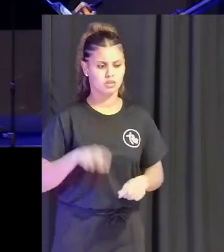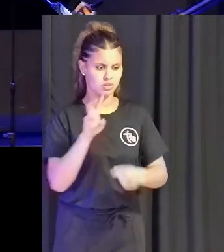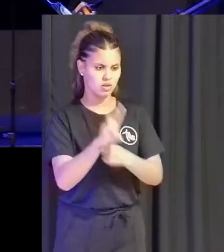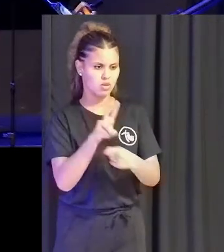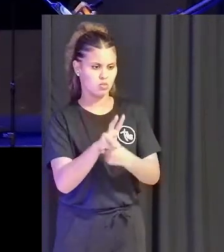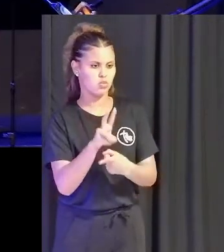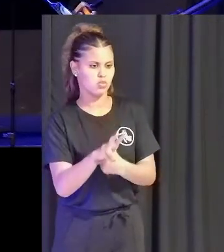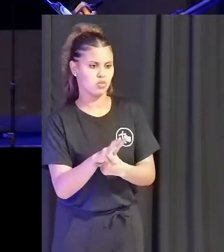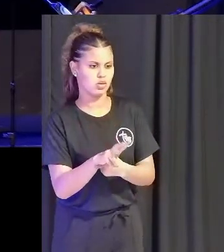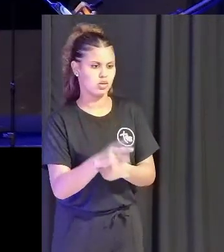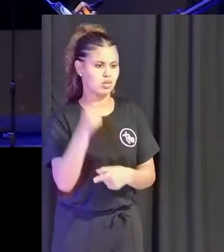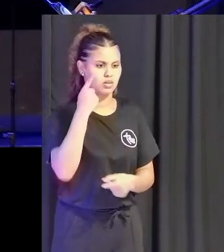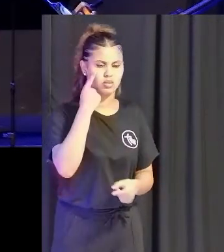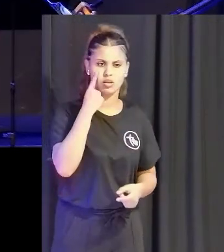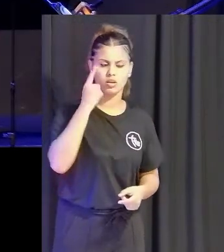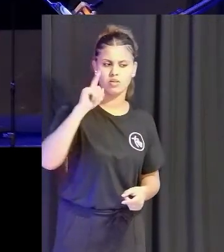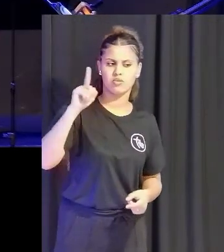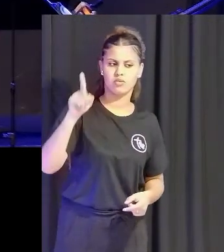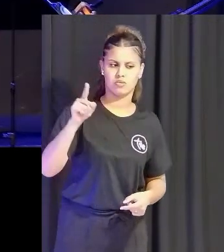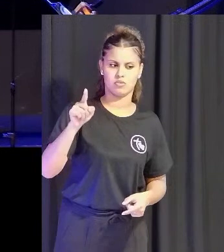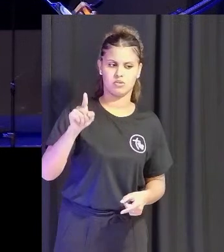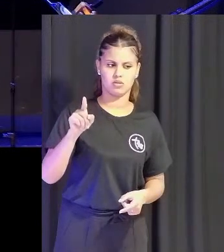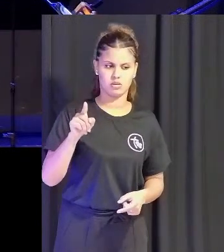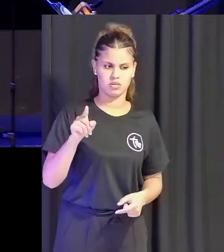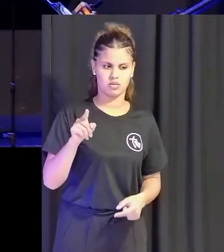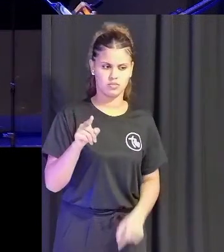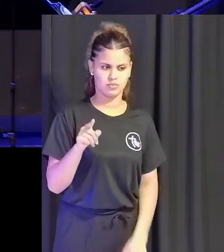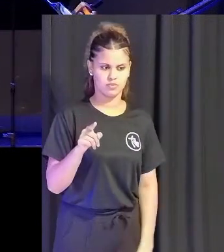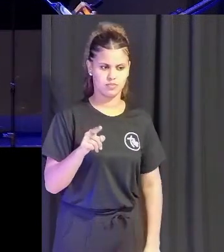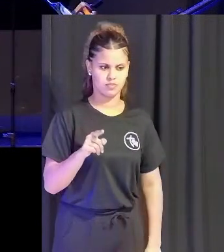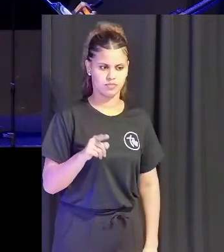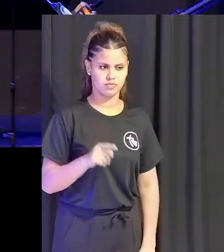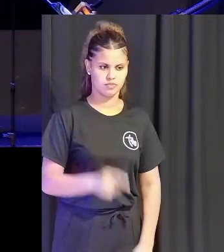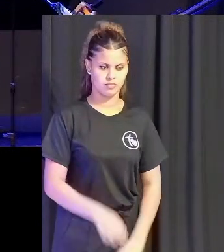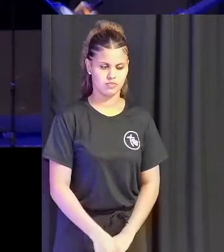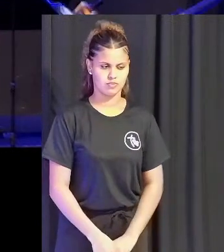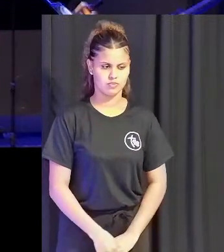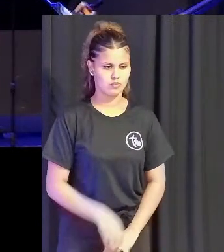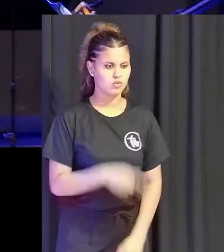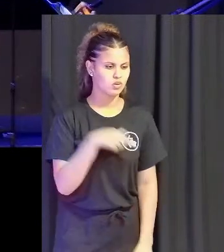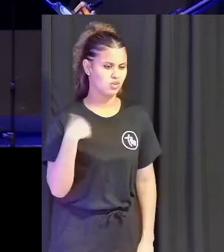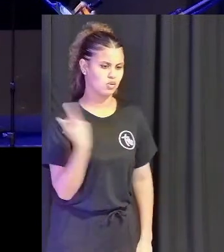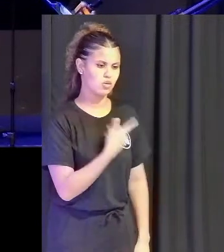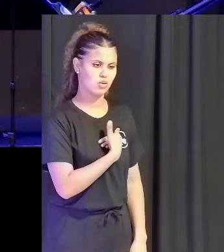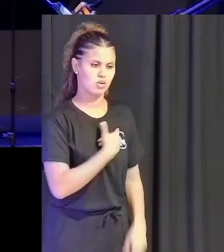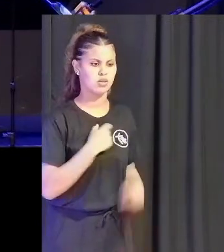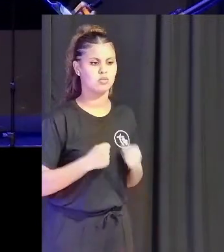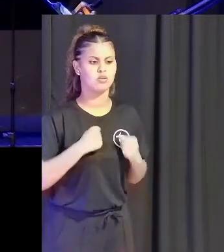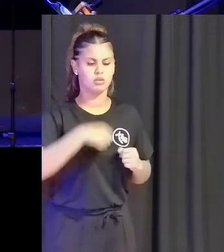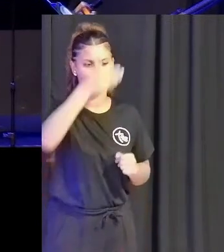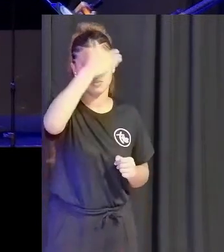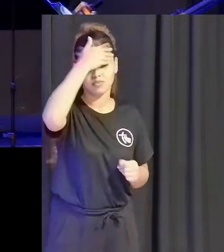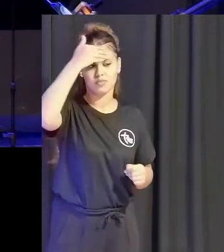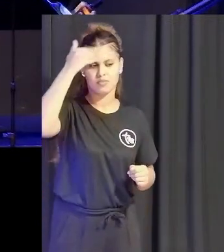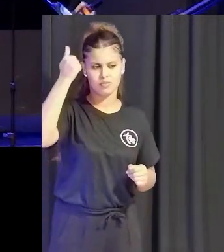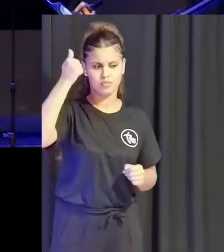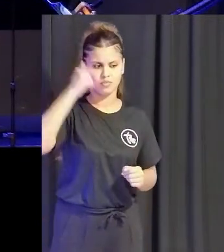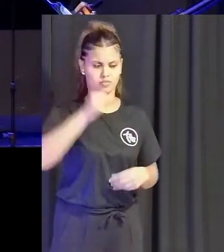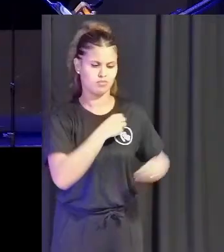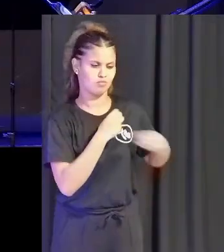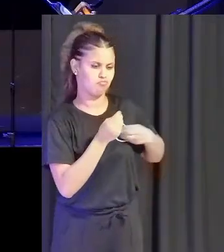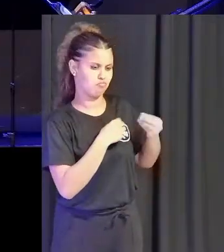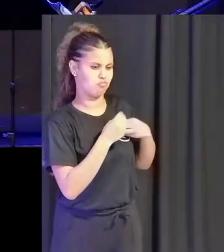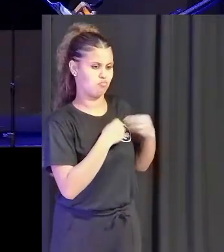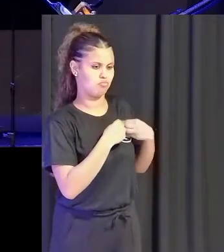Senhor, mesmo com tantas coisas incríveis, a gente pode nos afastar, a gente pode pecar, a gente